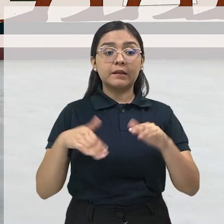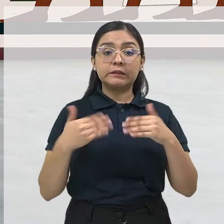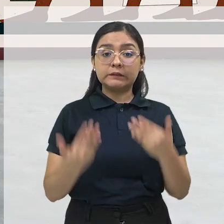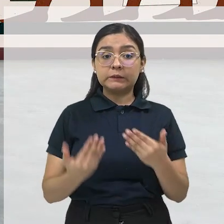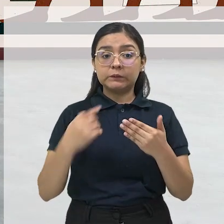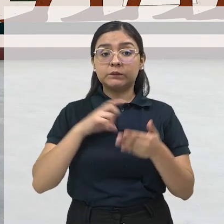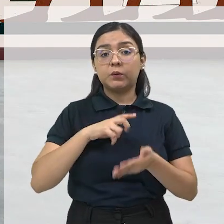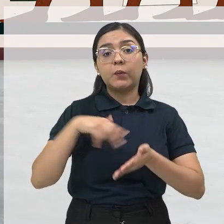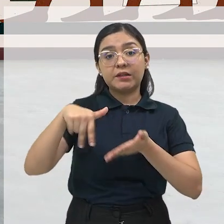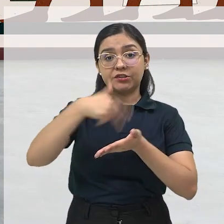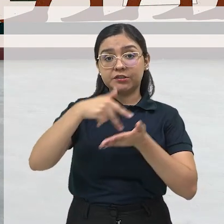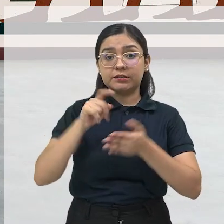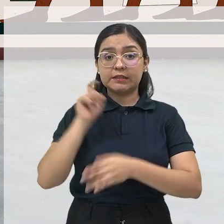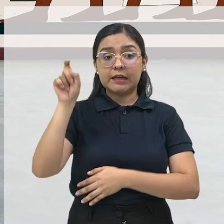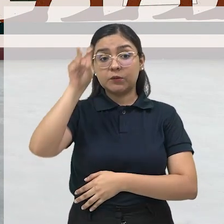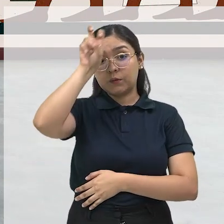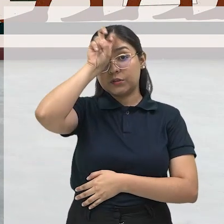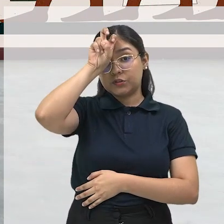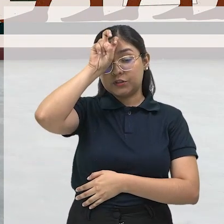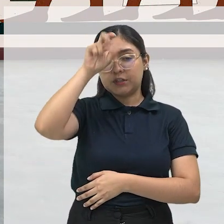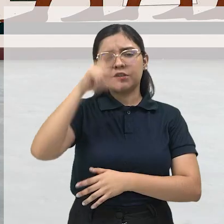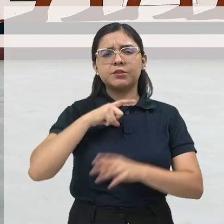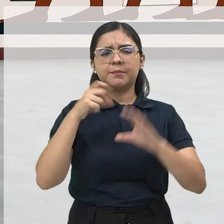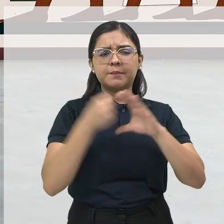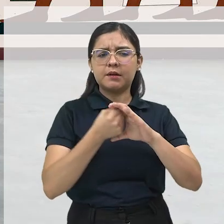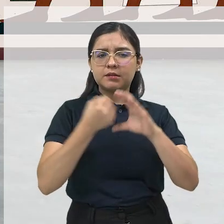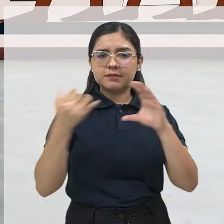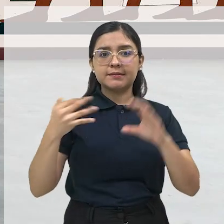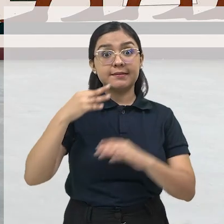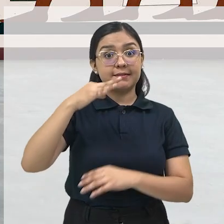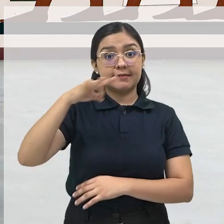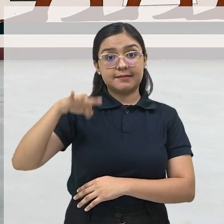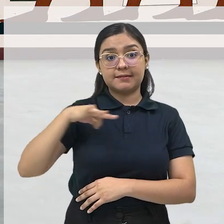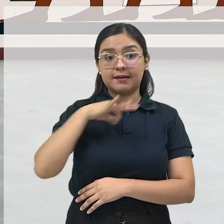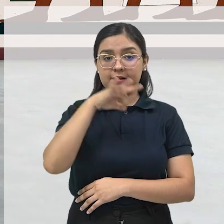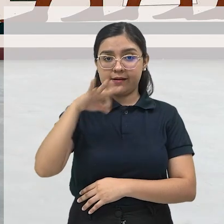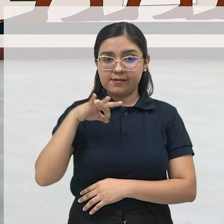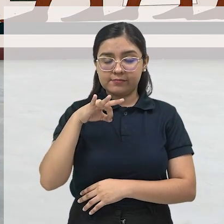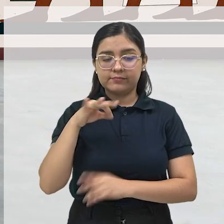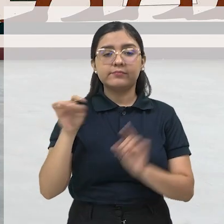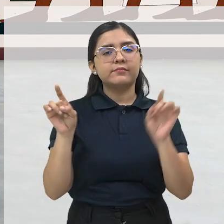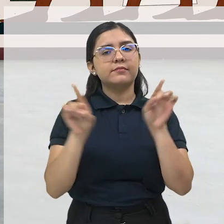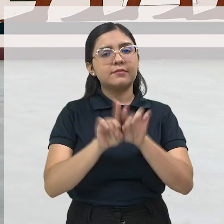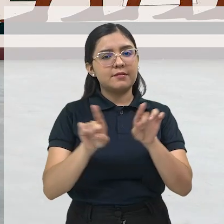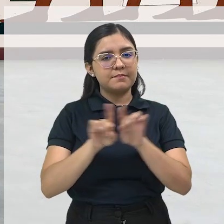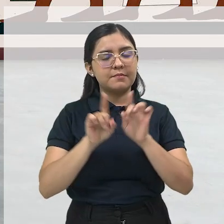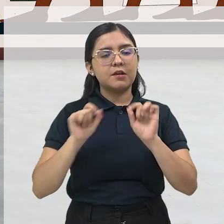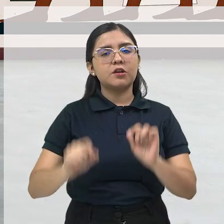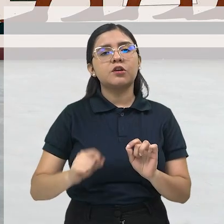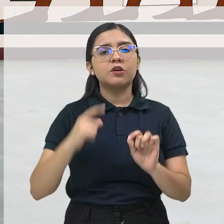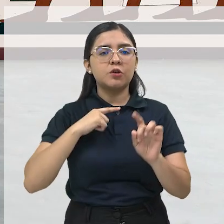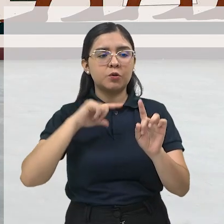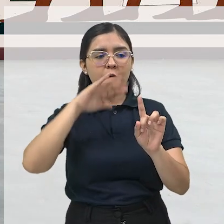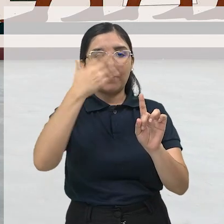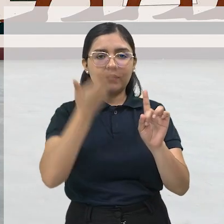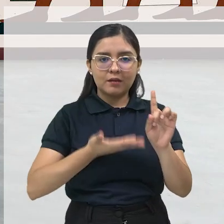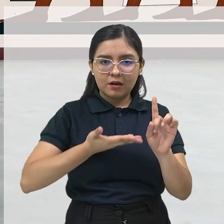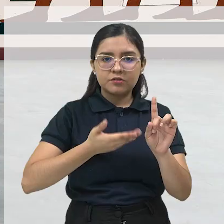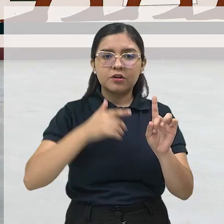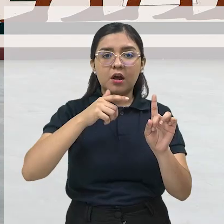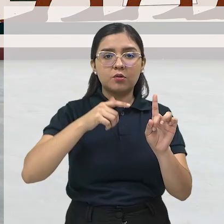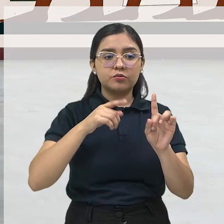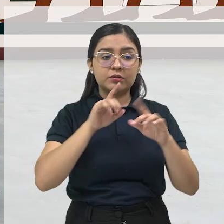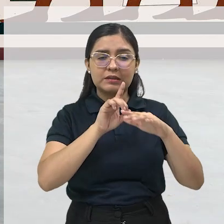As danças no Egito tinham um caráter sagrado e eram executadas em homenagem aos deuses.